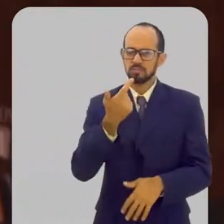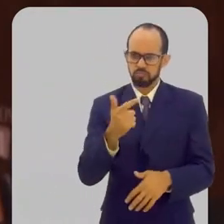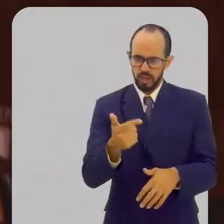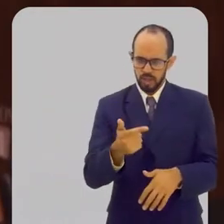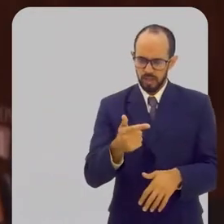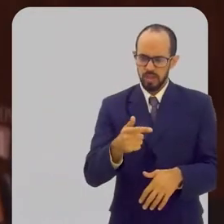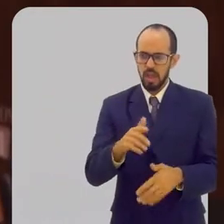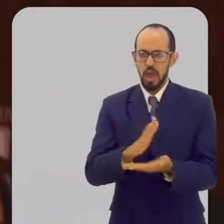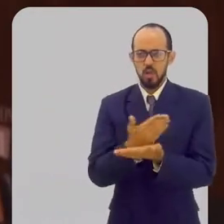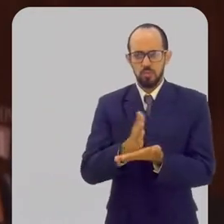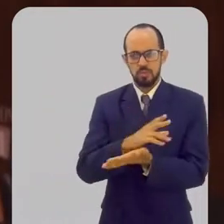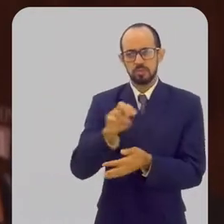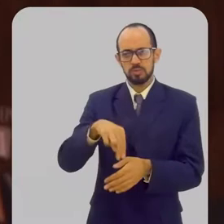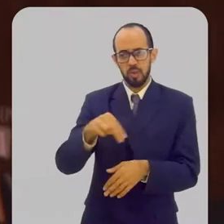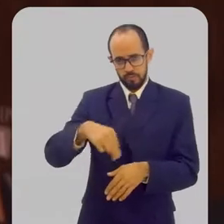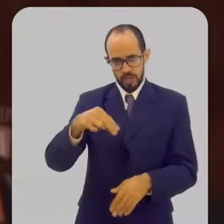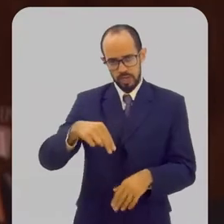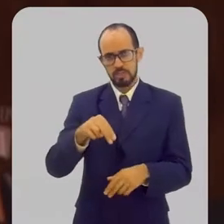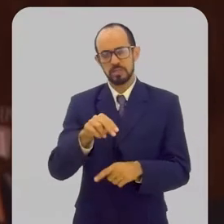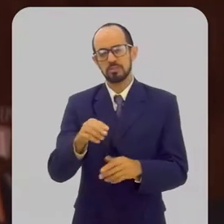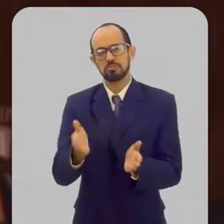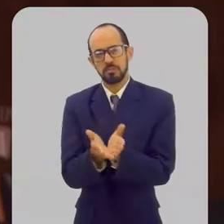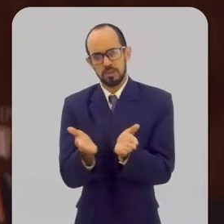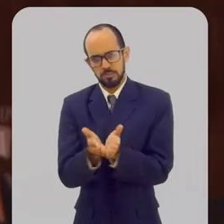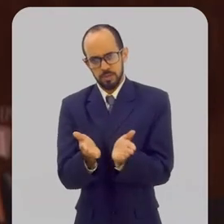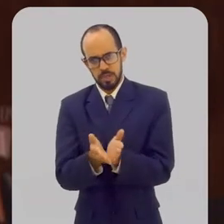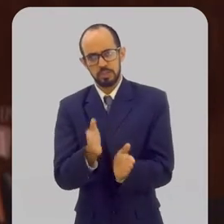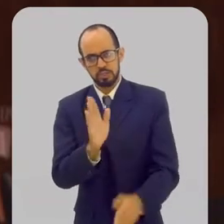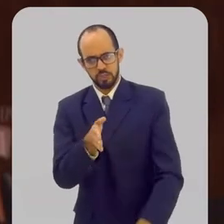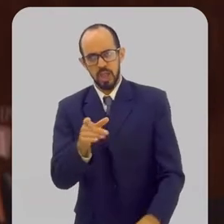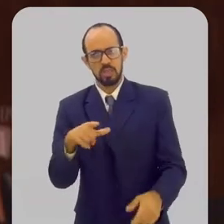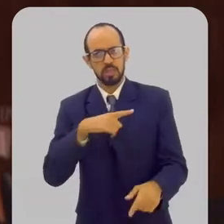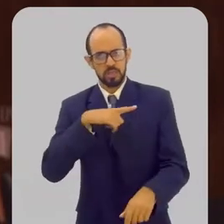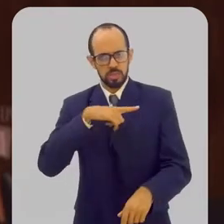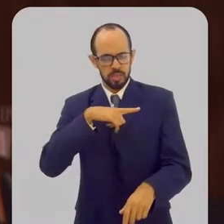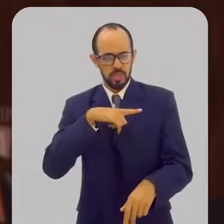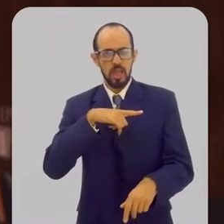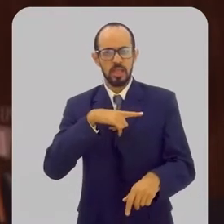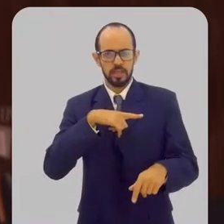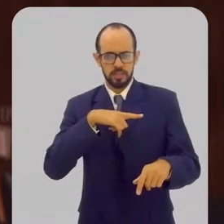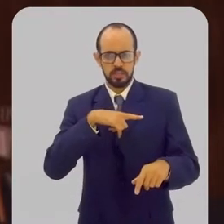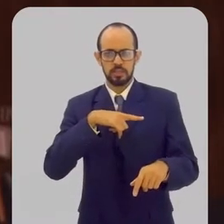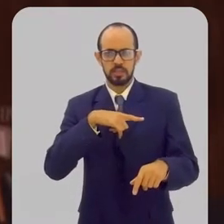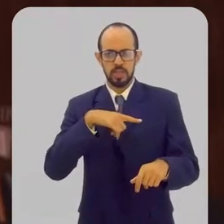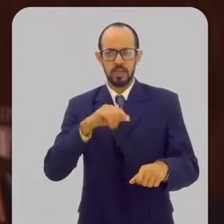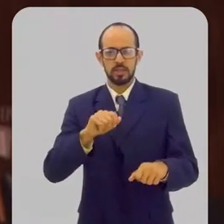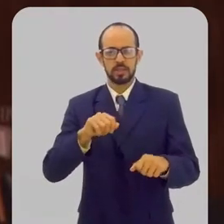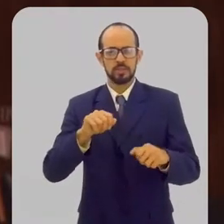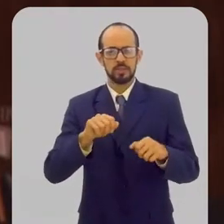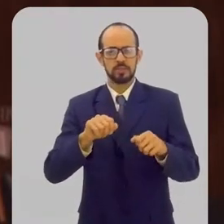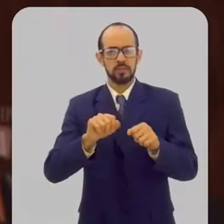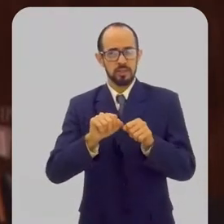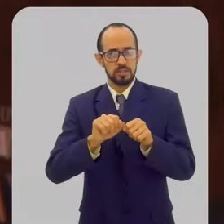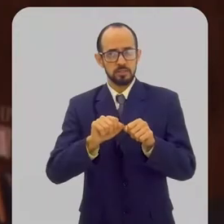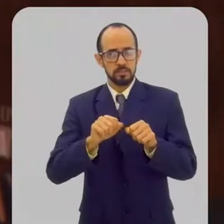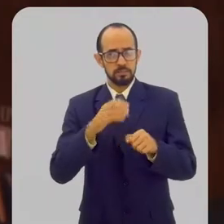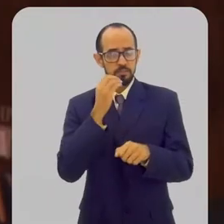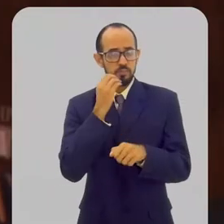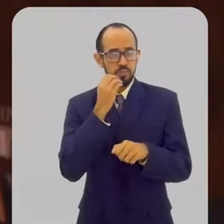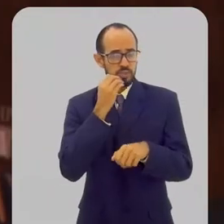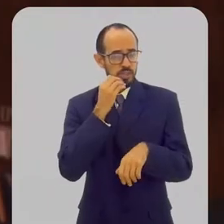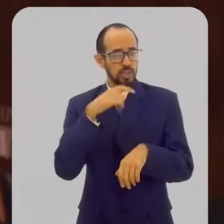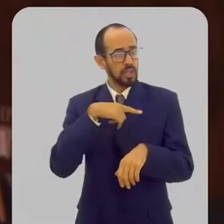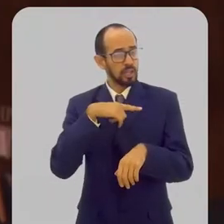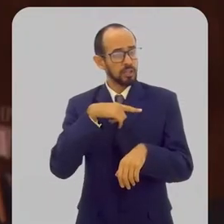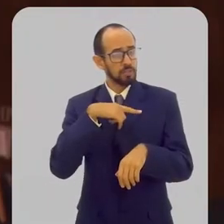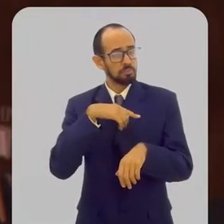as novelas bíblicas, né? De uma emissora religiosa que acaba fazendo. Eu acho que a gente podia ter mais